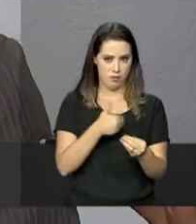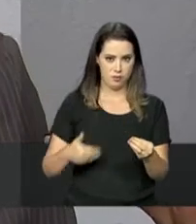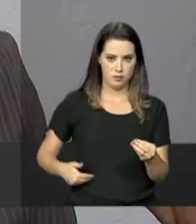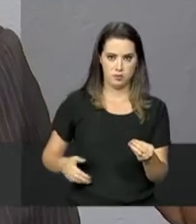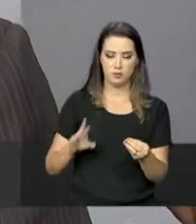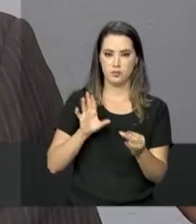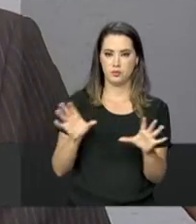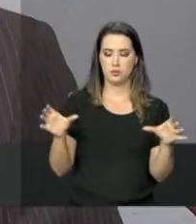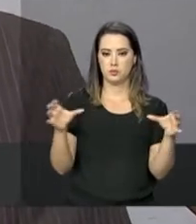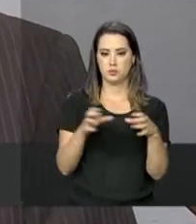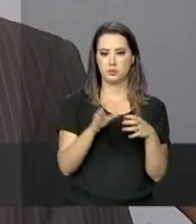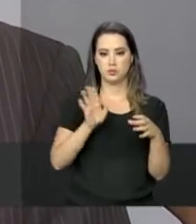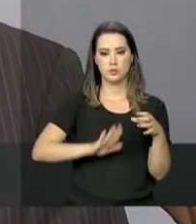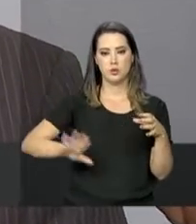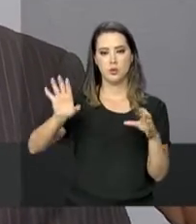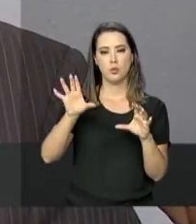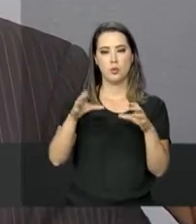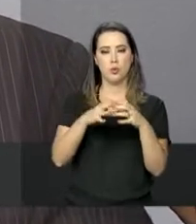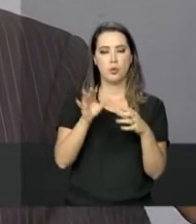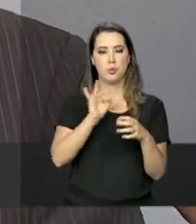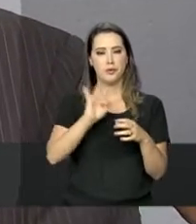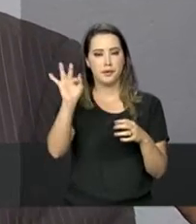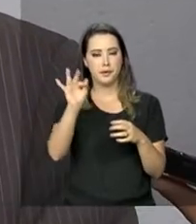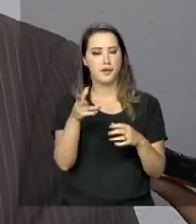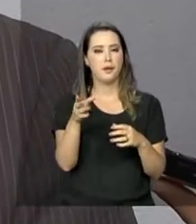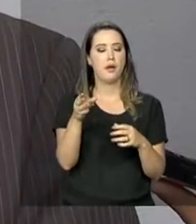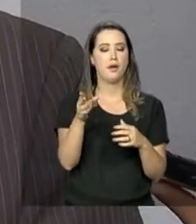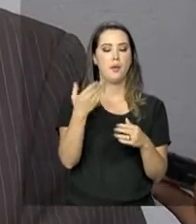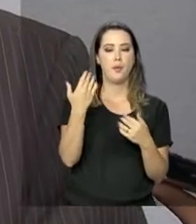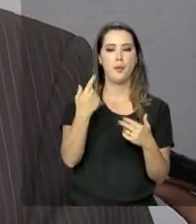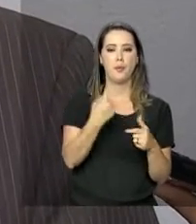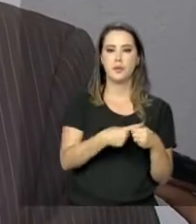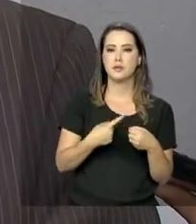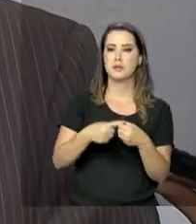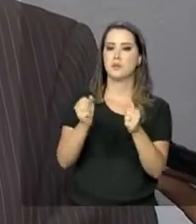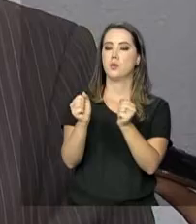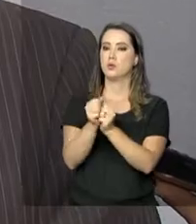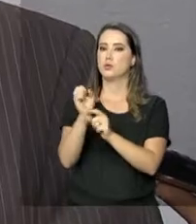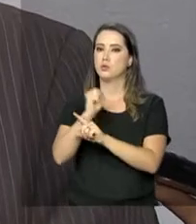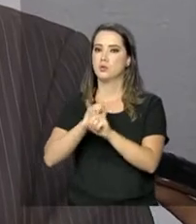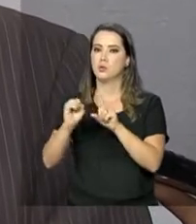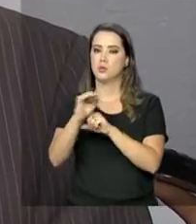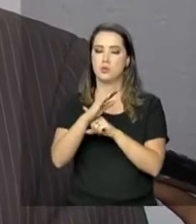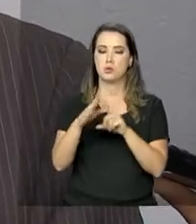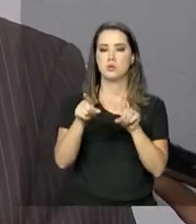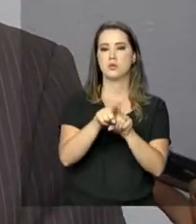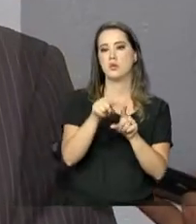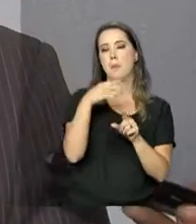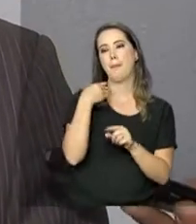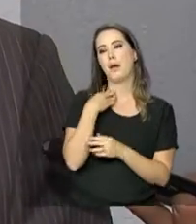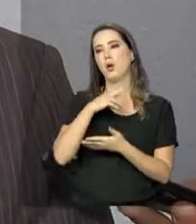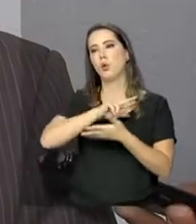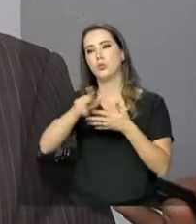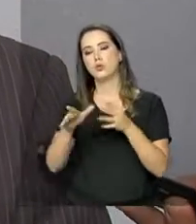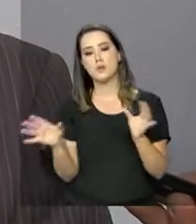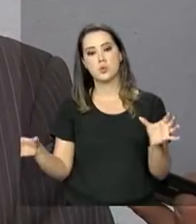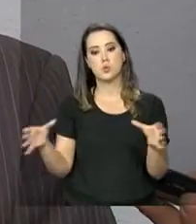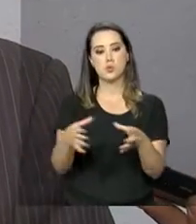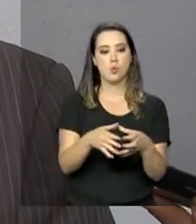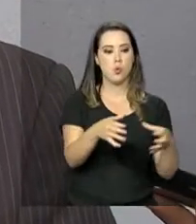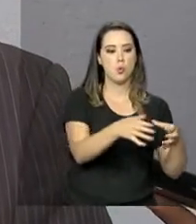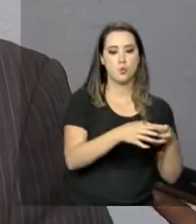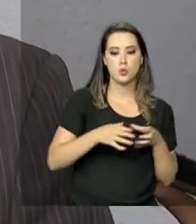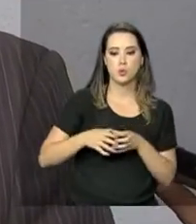é agentes federais estaduais municipais e sociedade civil bancos e diversas instituições você dá